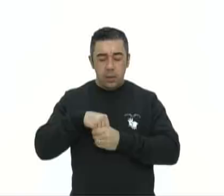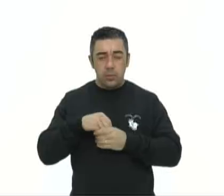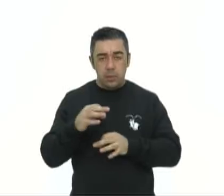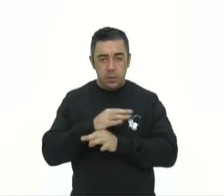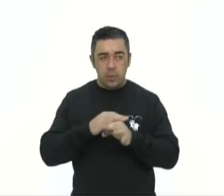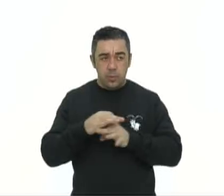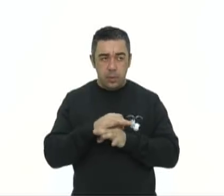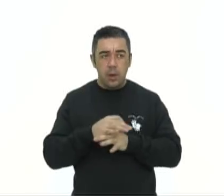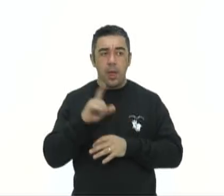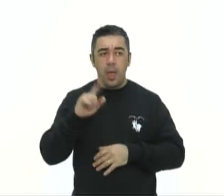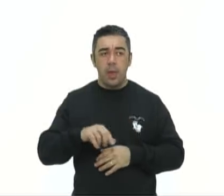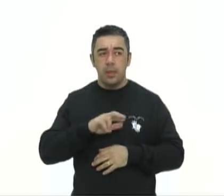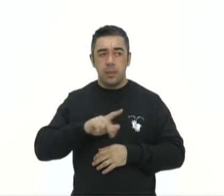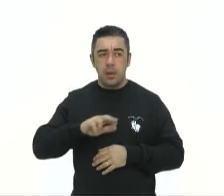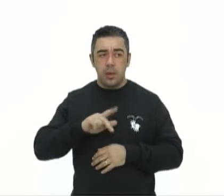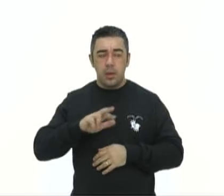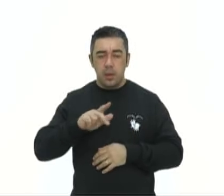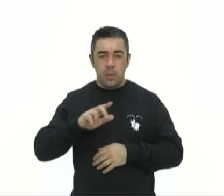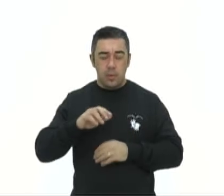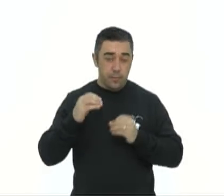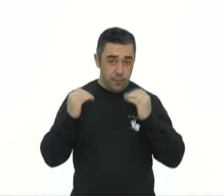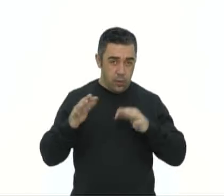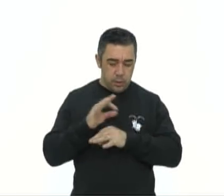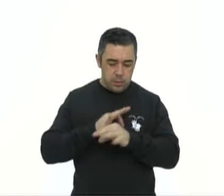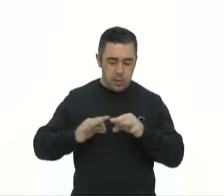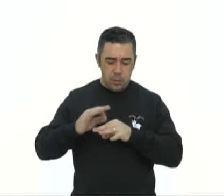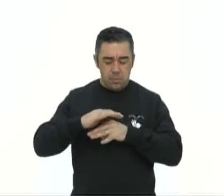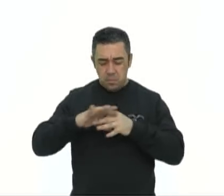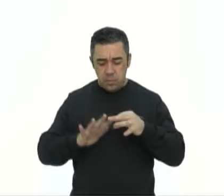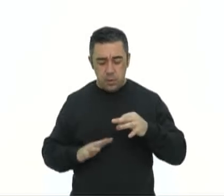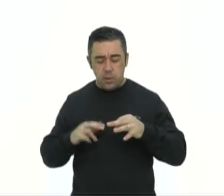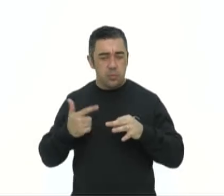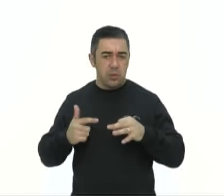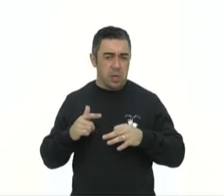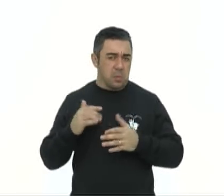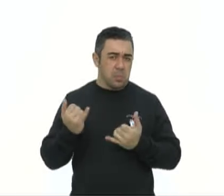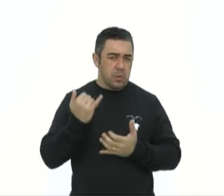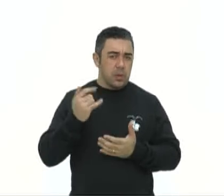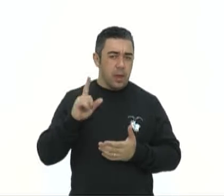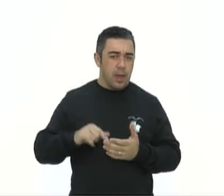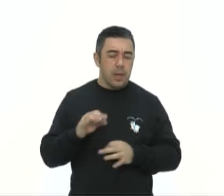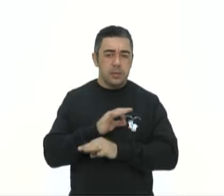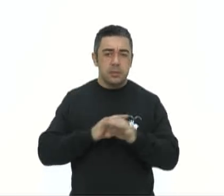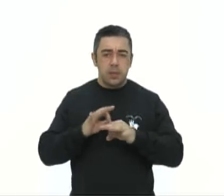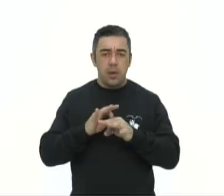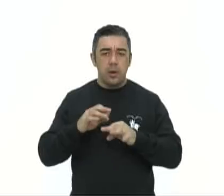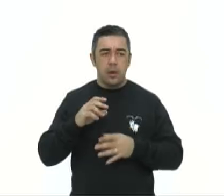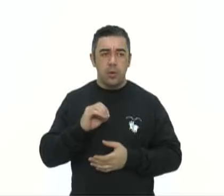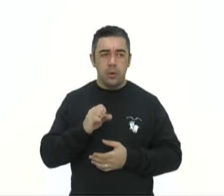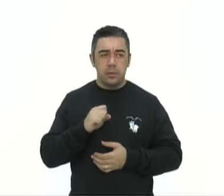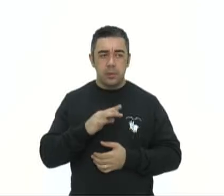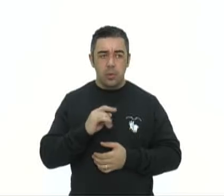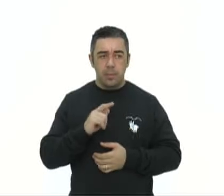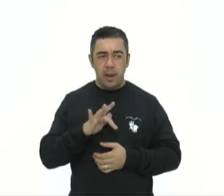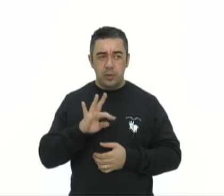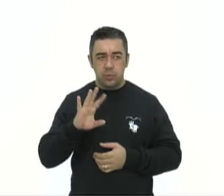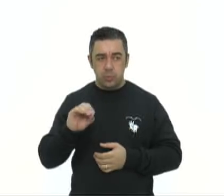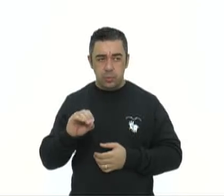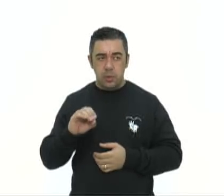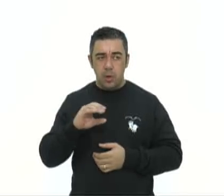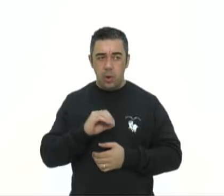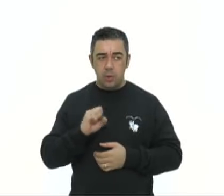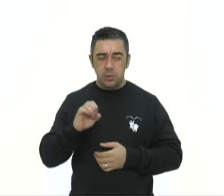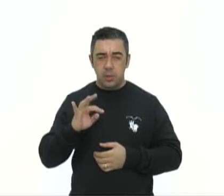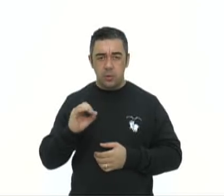tecido ósseo não tem importância em sua função, que é executada exclusivamente pelas células chamadas osteoblastos e